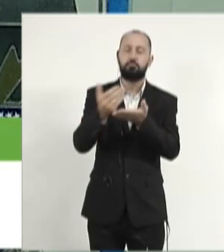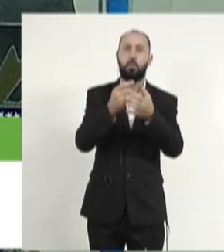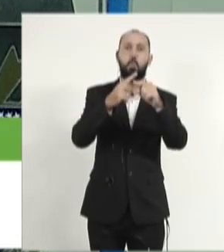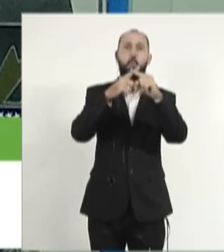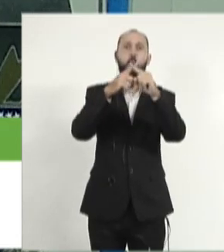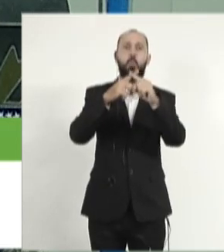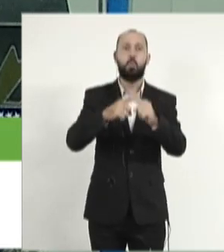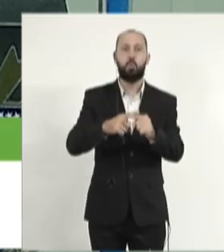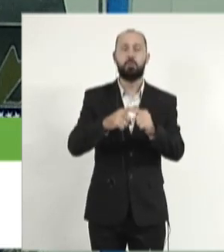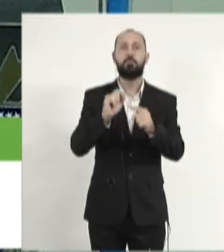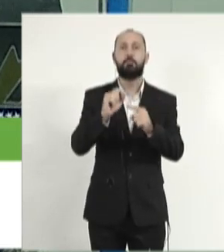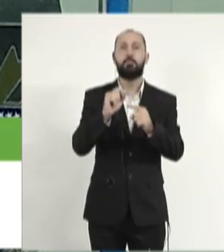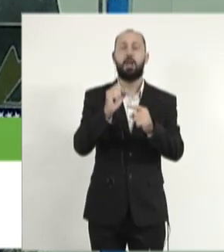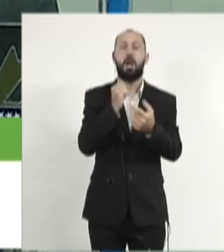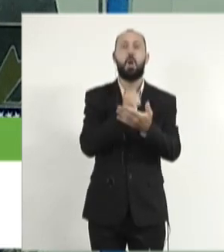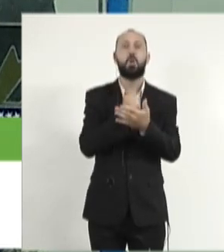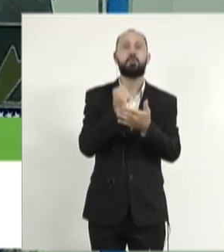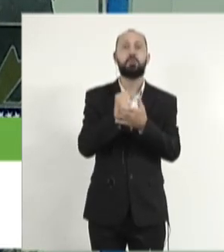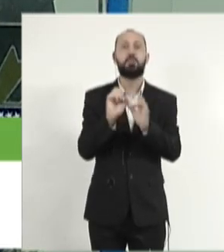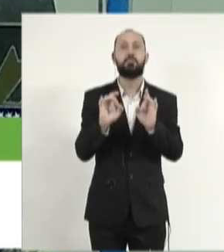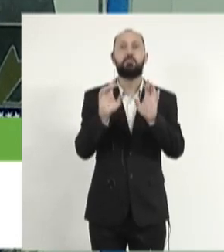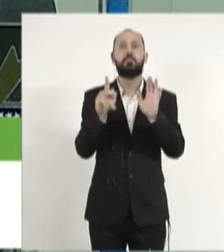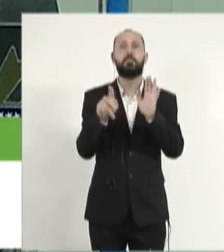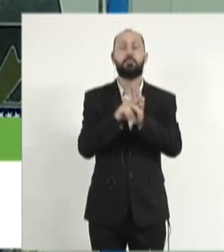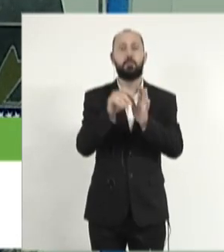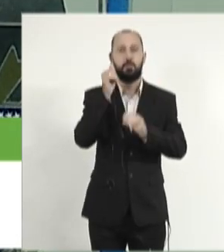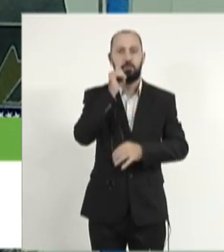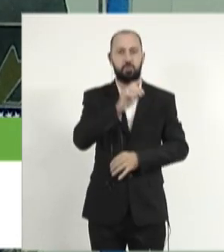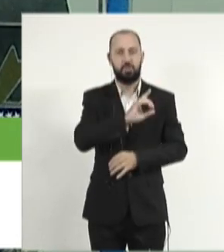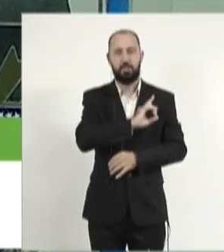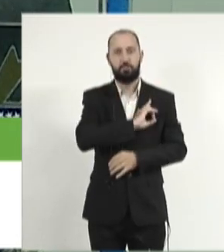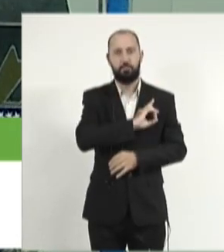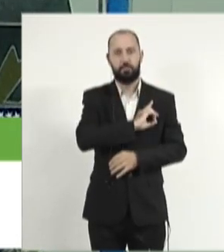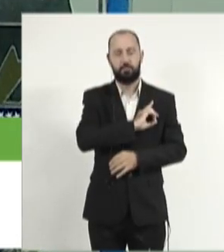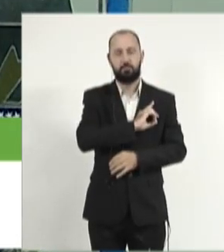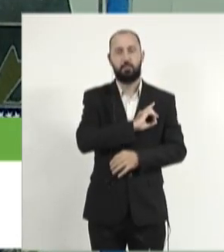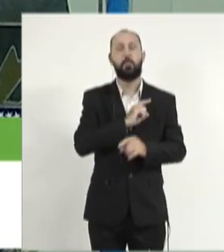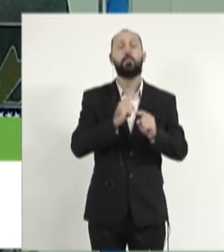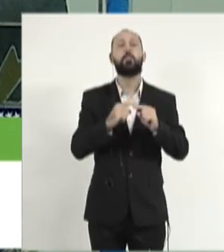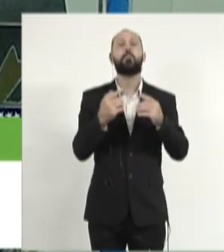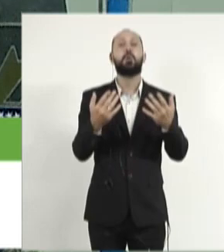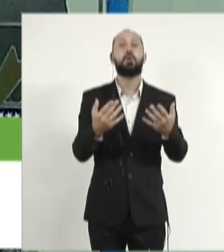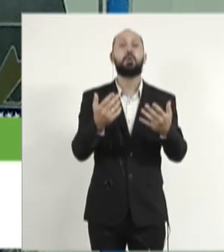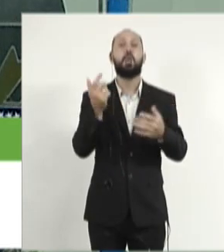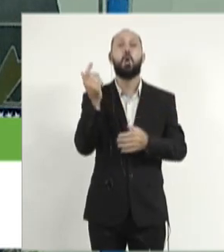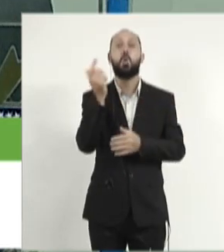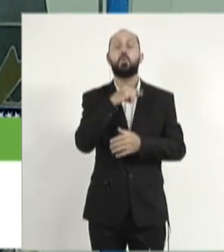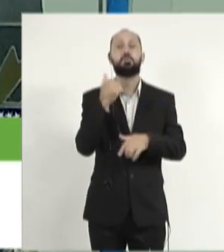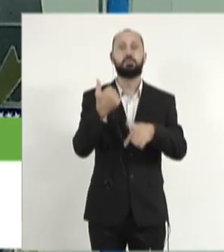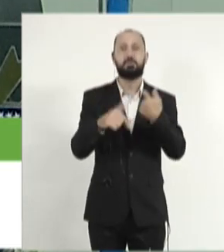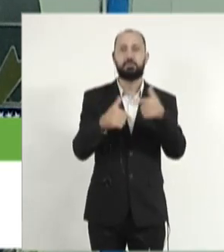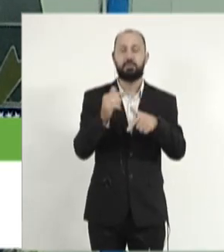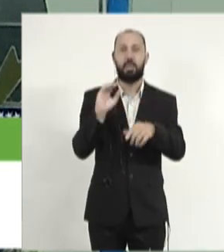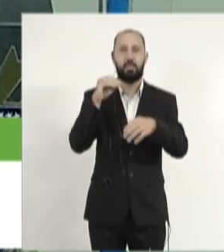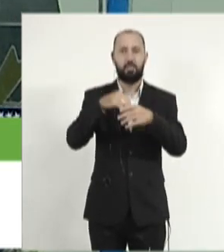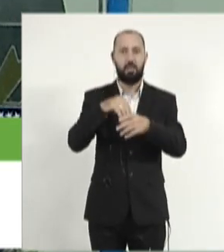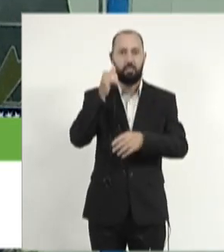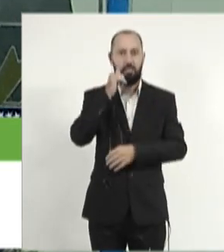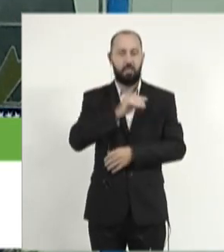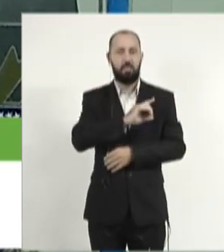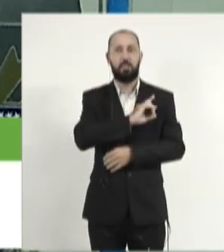concurso público para contratação específica de delegadas mulheres. Para quê? Para que elas possam atuar nas